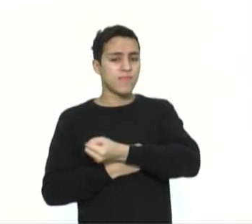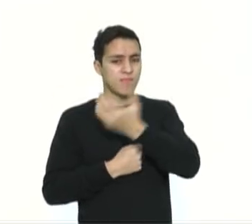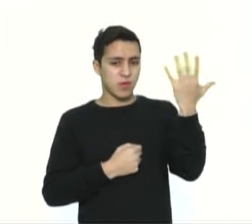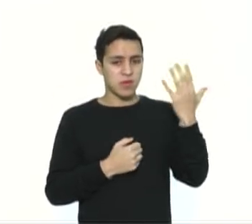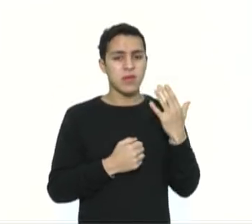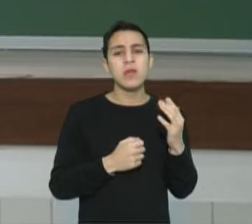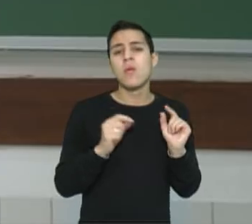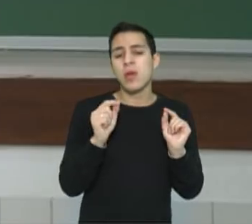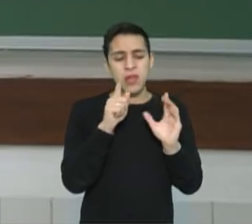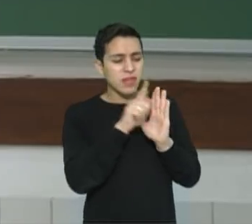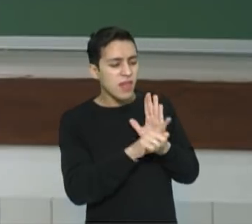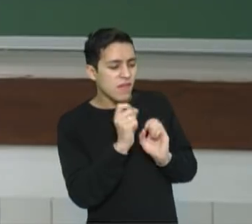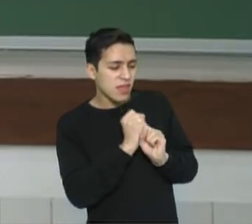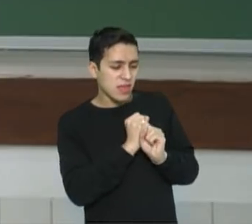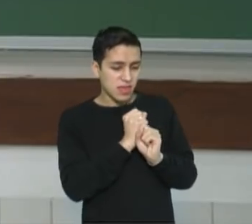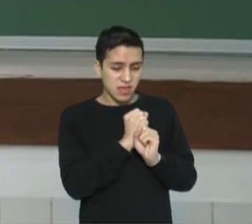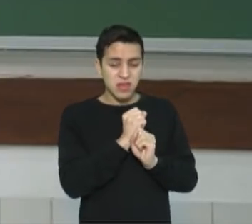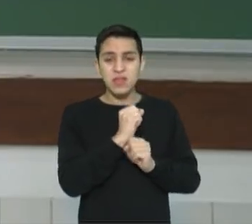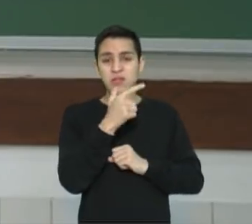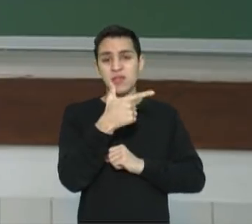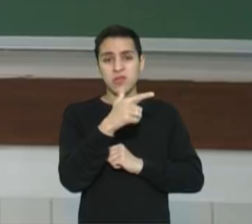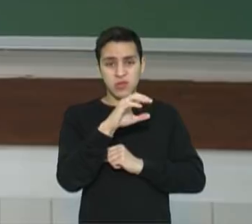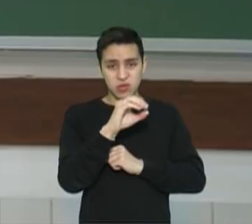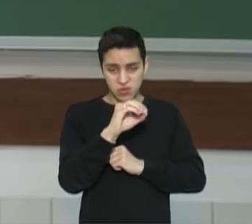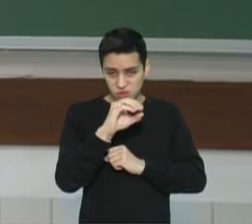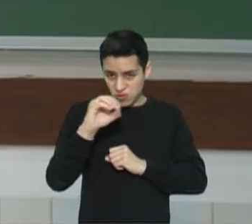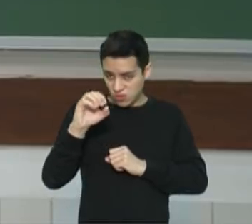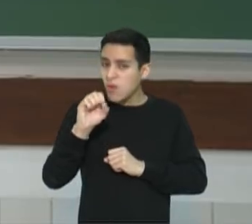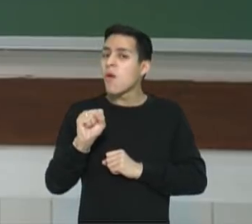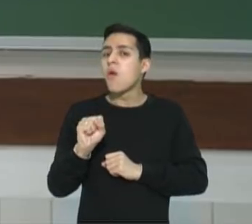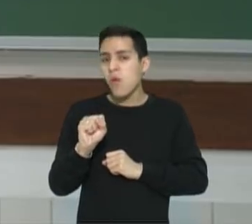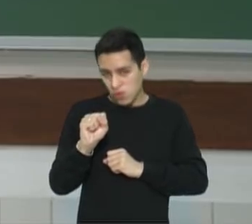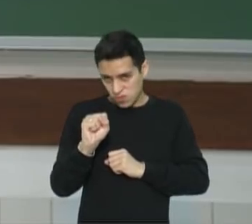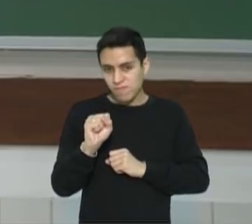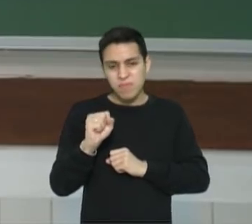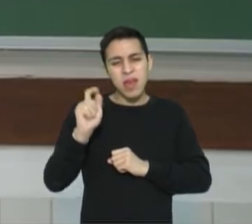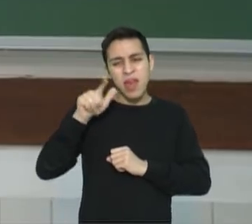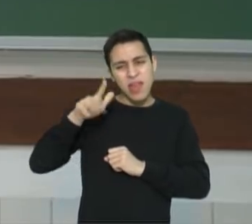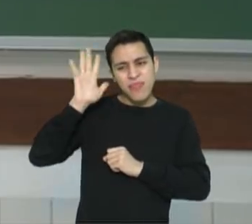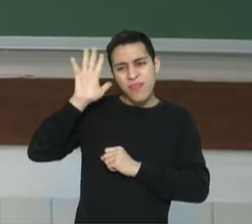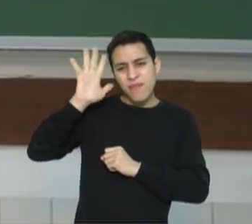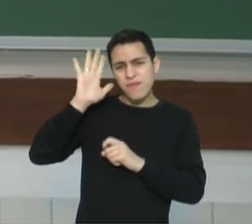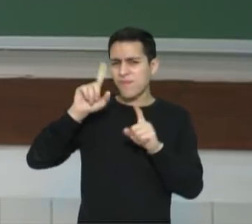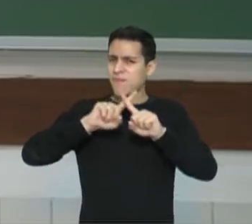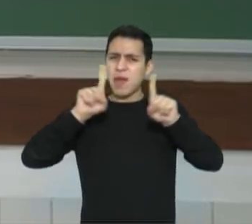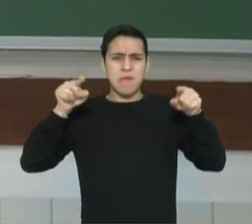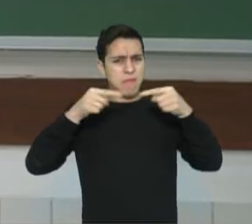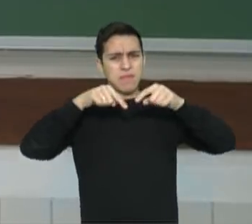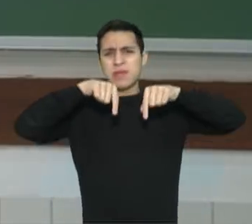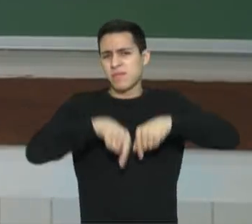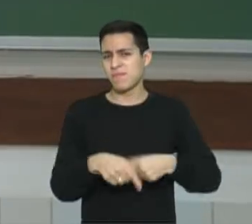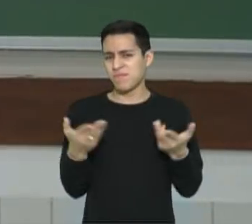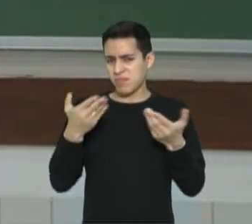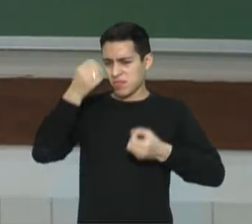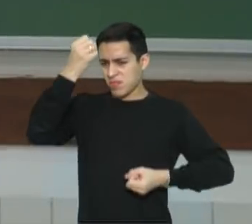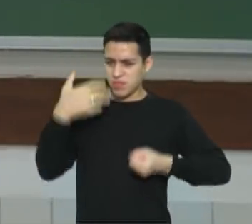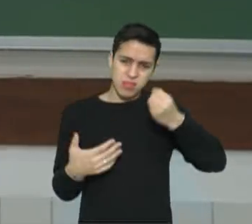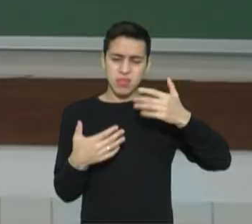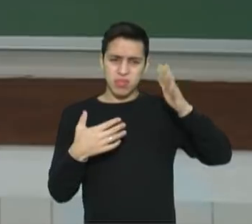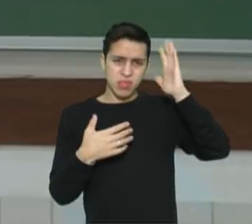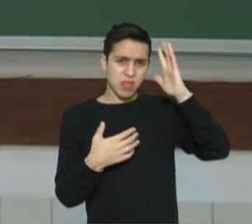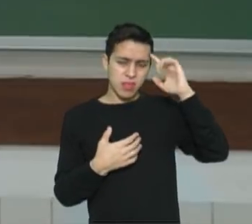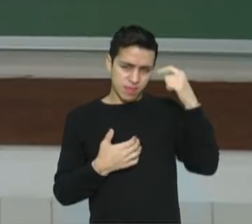de 2008. Aliás, é uma reportagem de 2008, né, dentro dessa teoria, mas ela serve para a gente discutir essa teoria, tá bom? Vamos